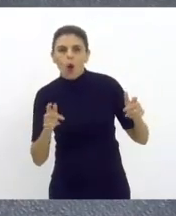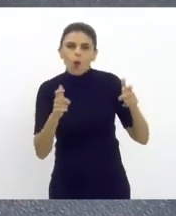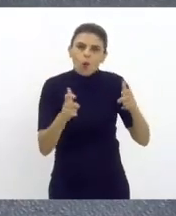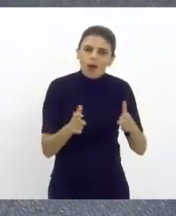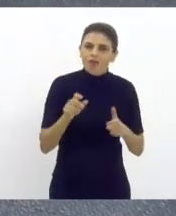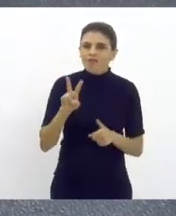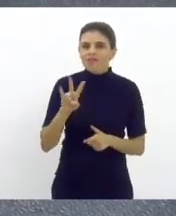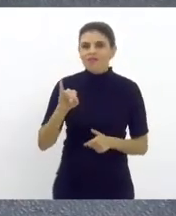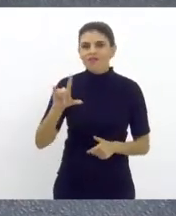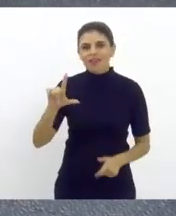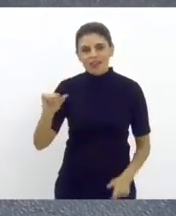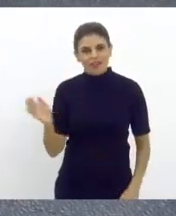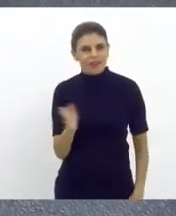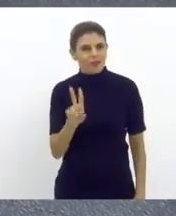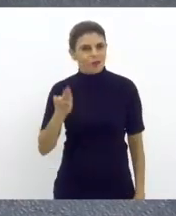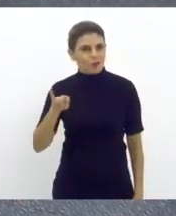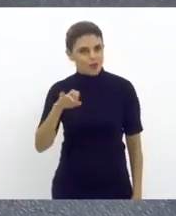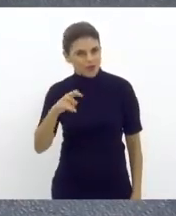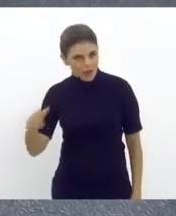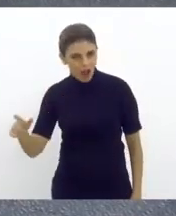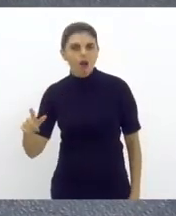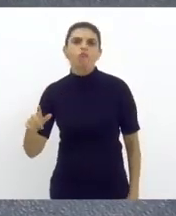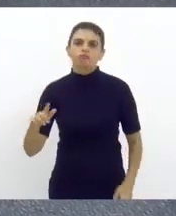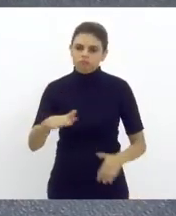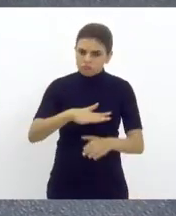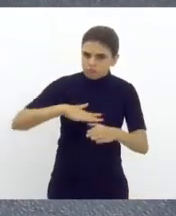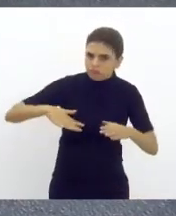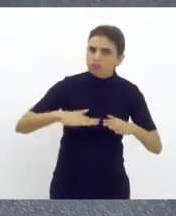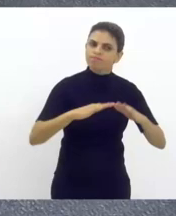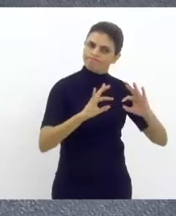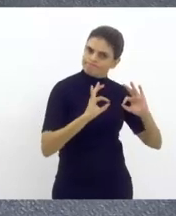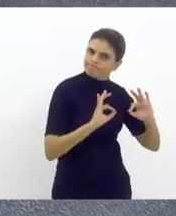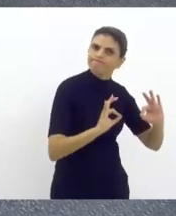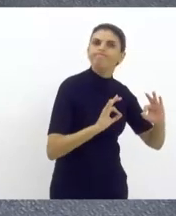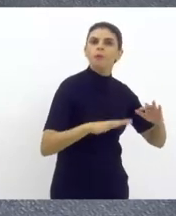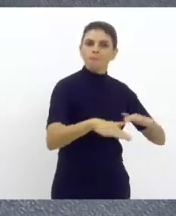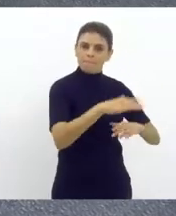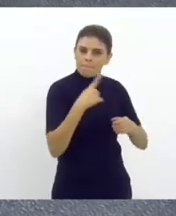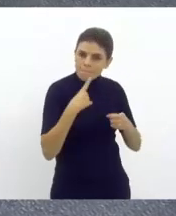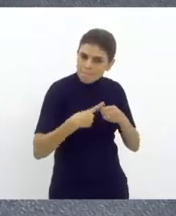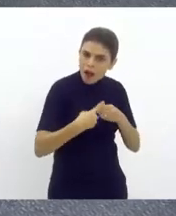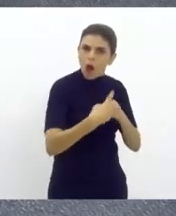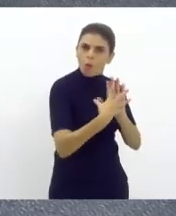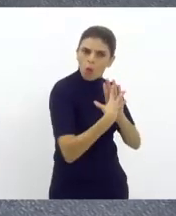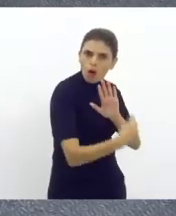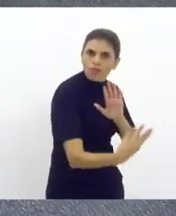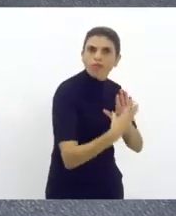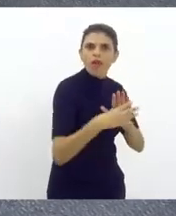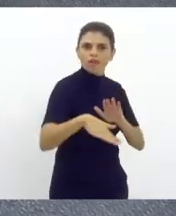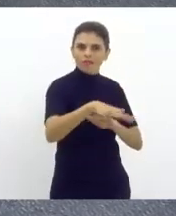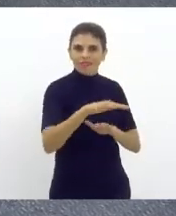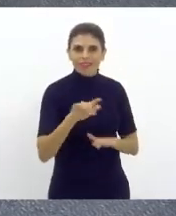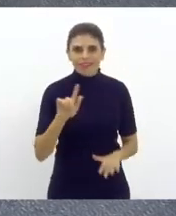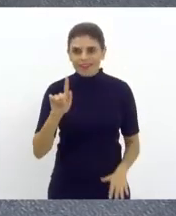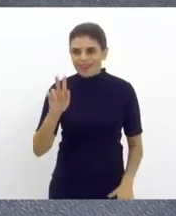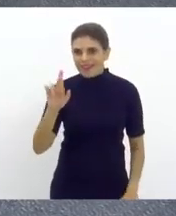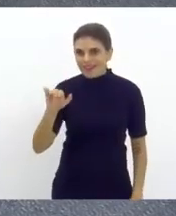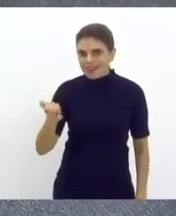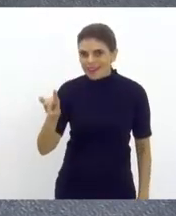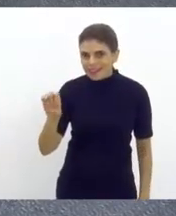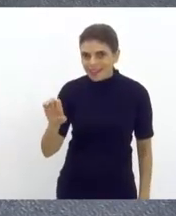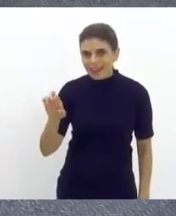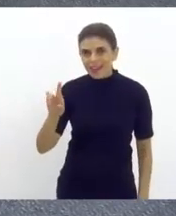bairros de São João de Meriti atrás do Social Uma área nobre um bairro um modelo um bairro Grande Rio tá sediado